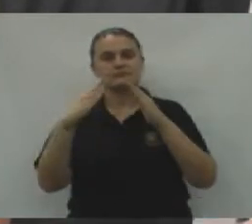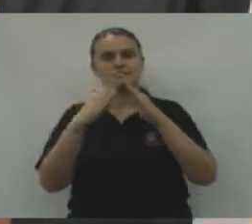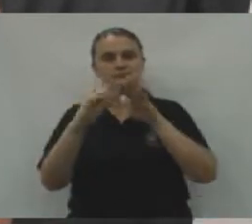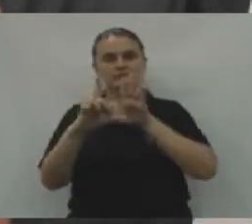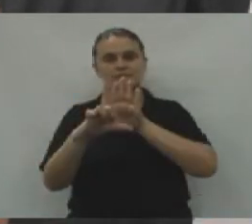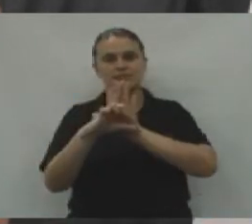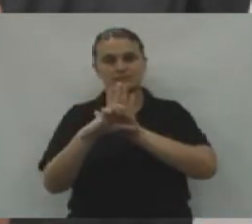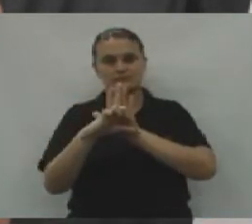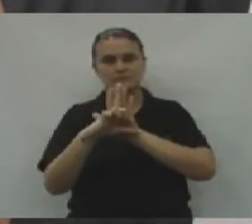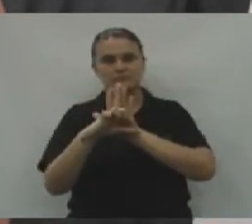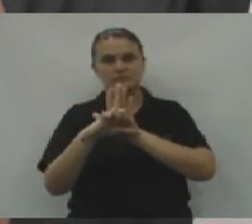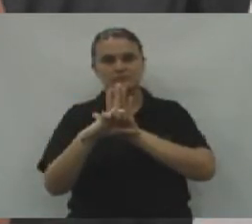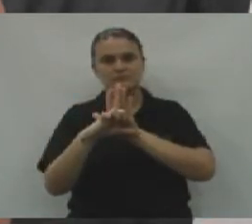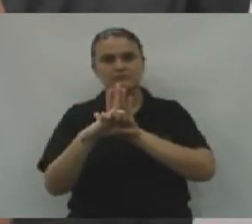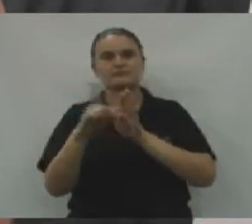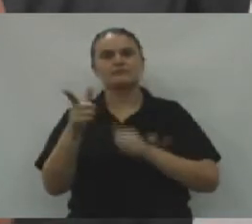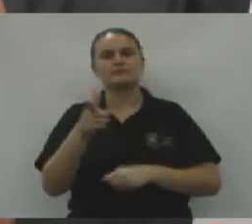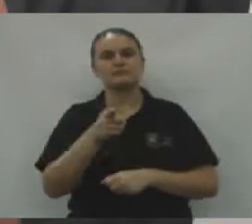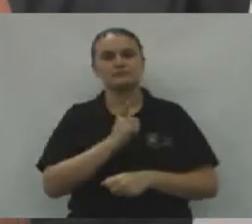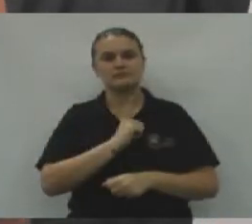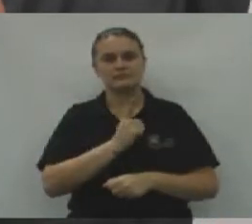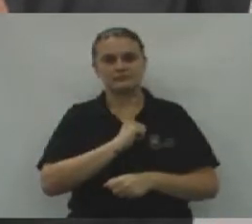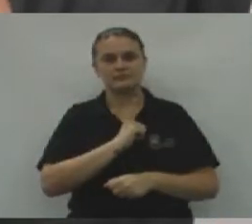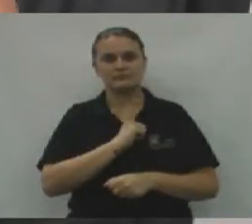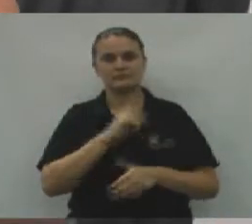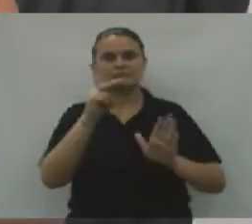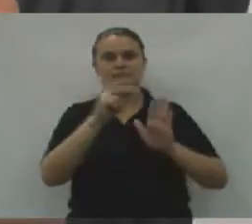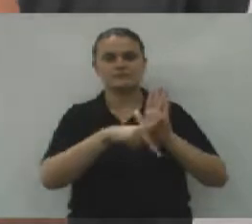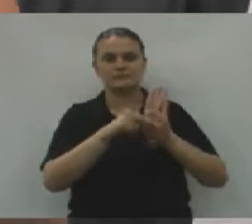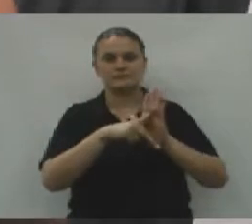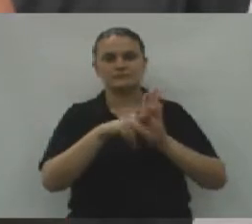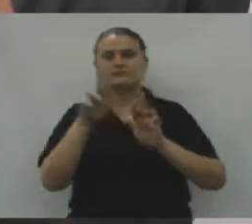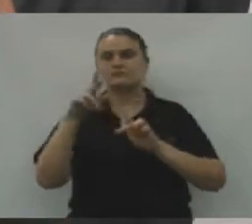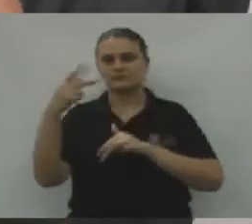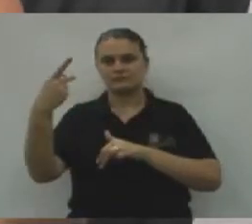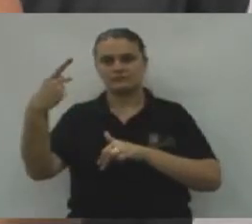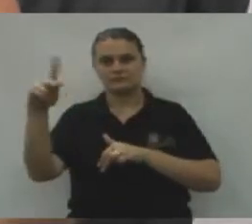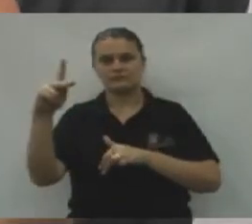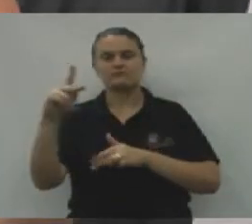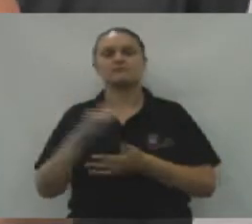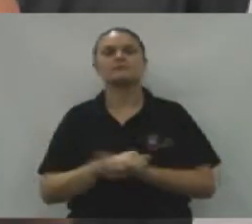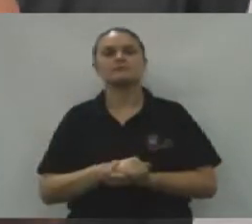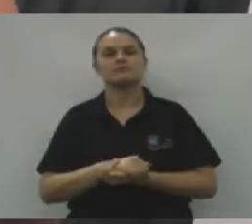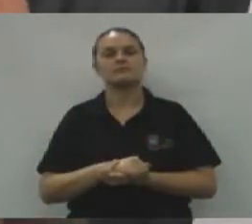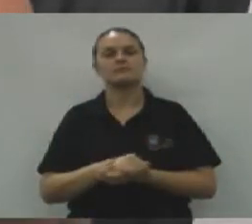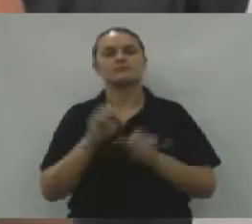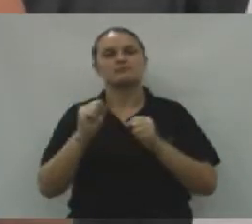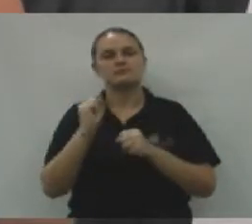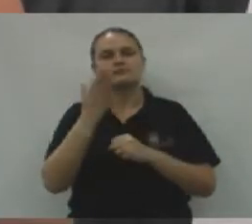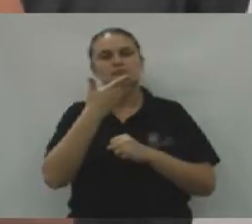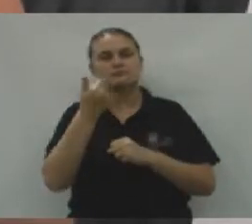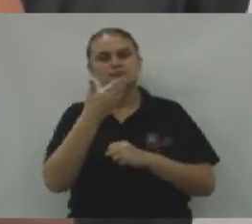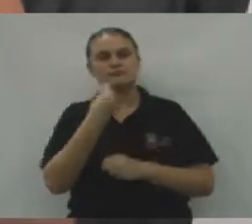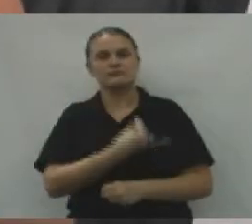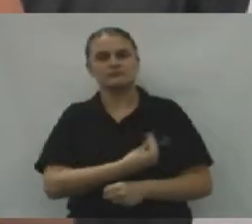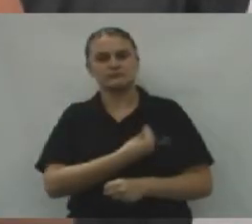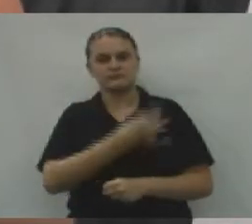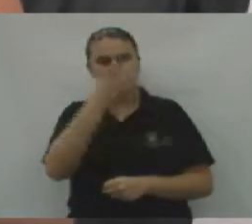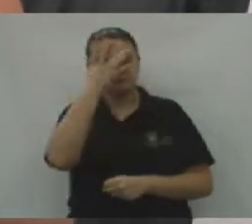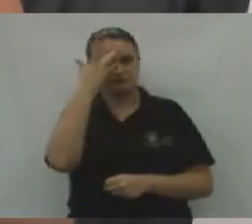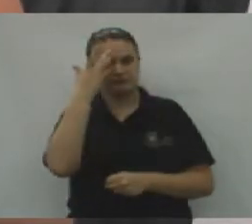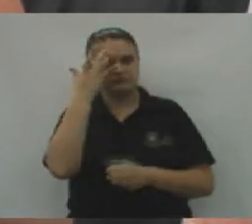Leis traga projetos como o teu, que possa melhorar a vida das pessoas. É isso que